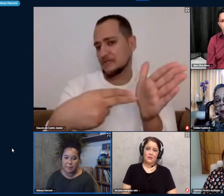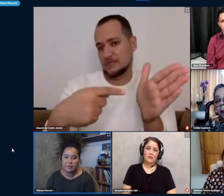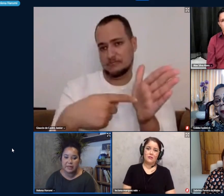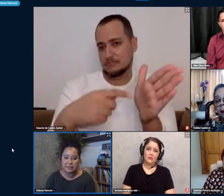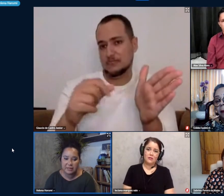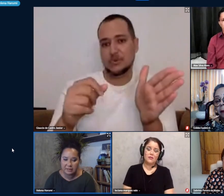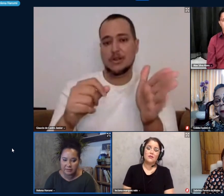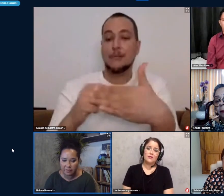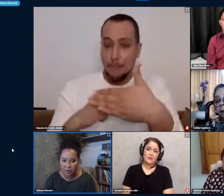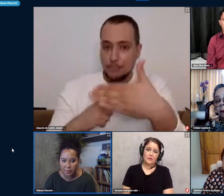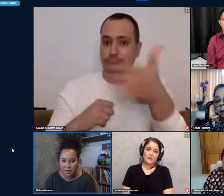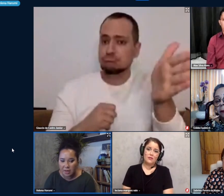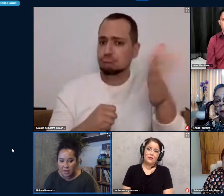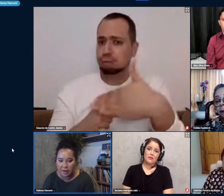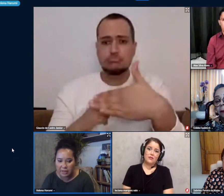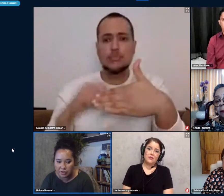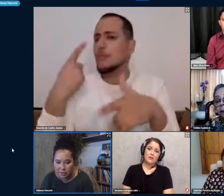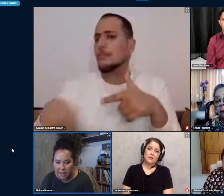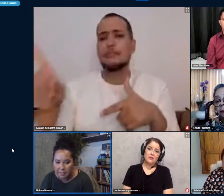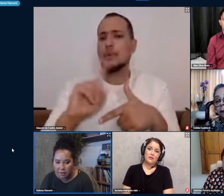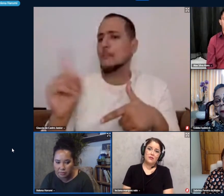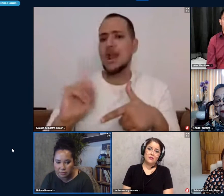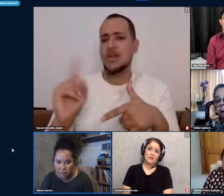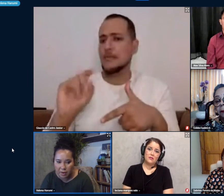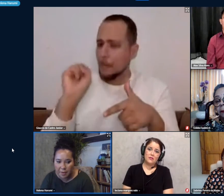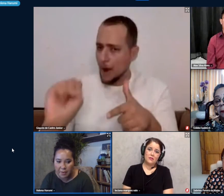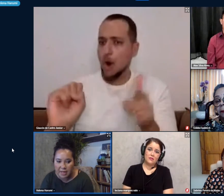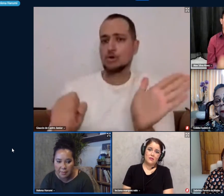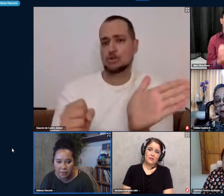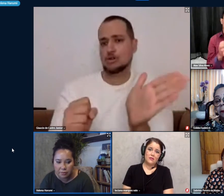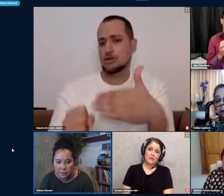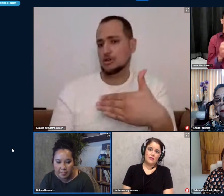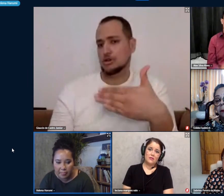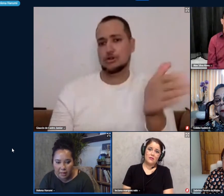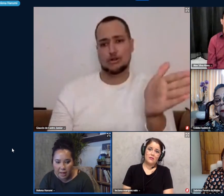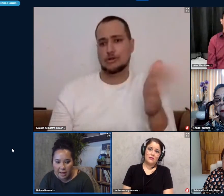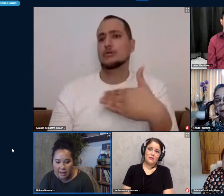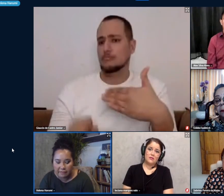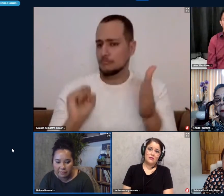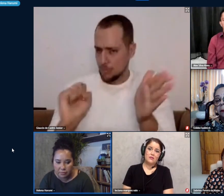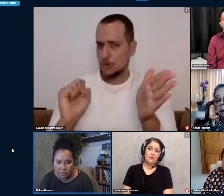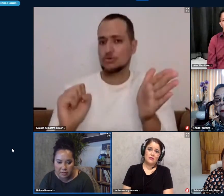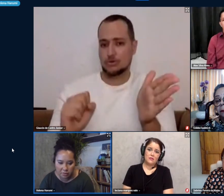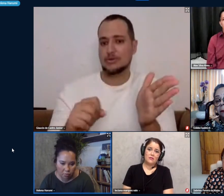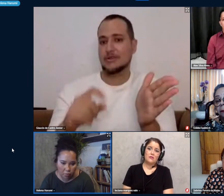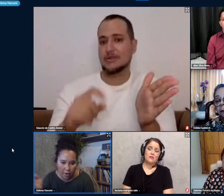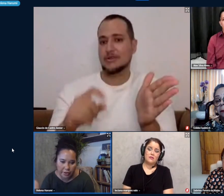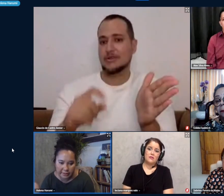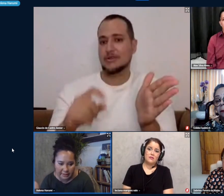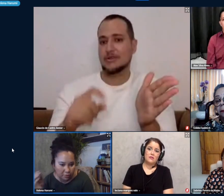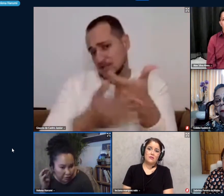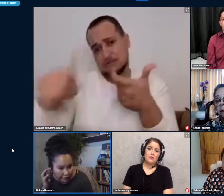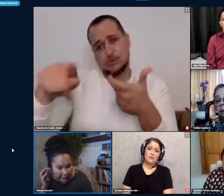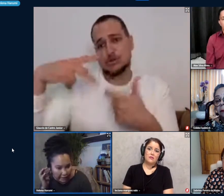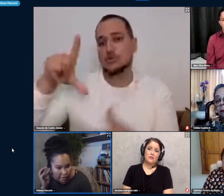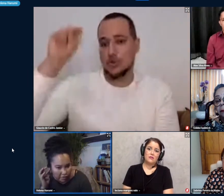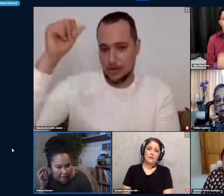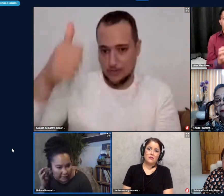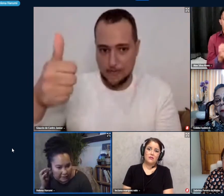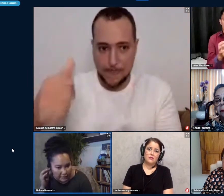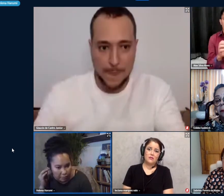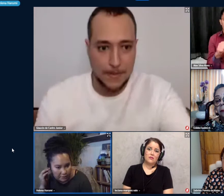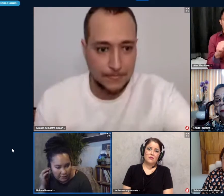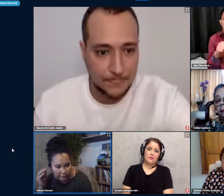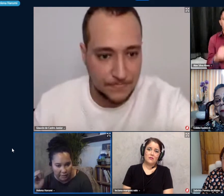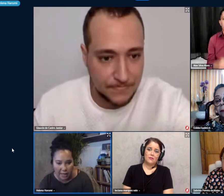que usam a mão dessa forma. Eu acredito que a palma da mão uma orientação diferente